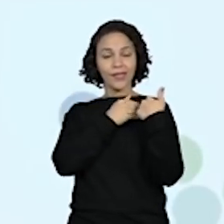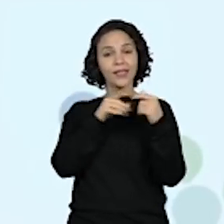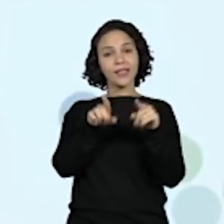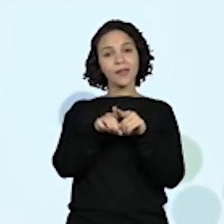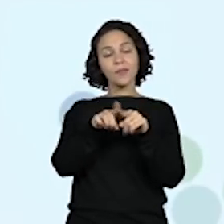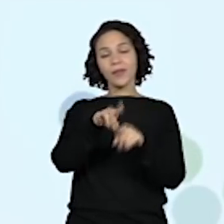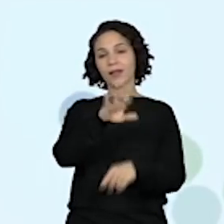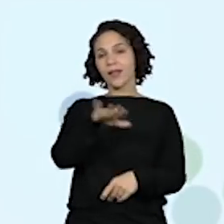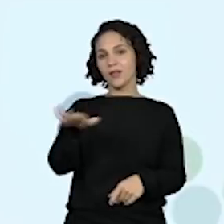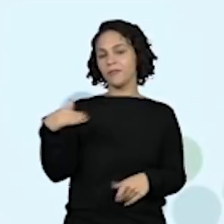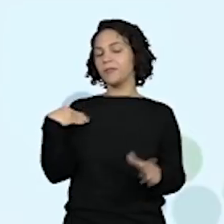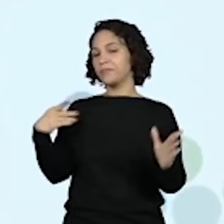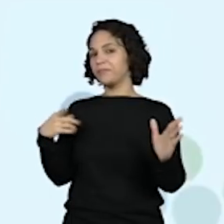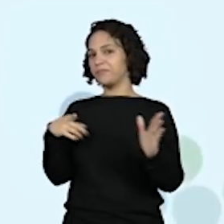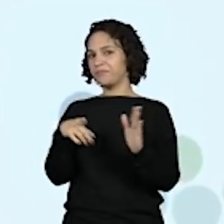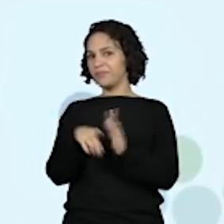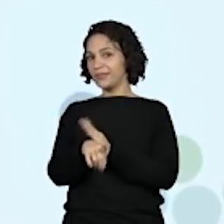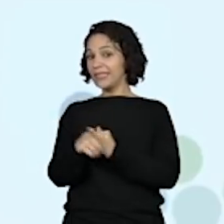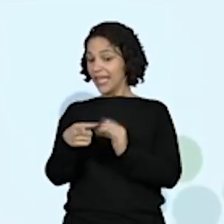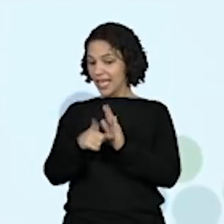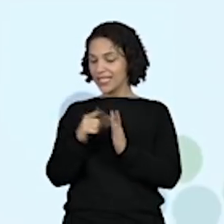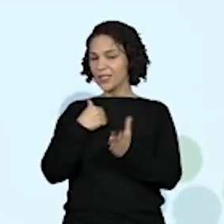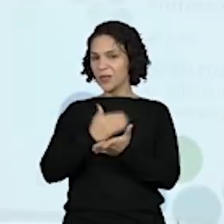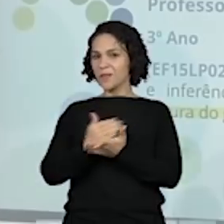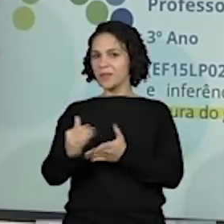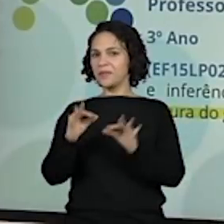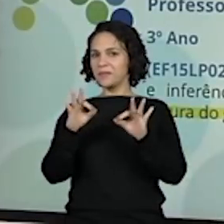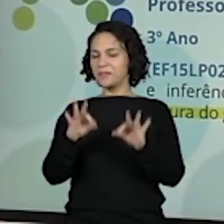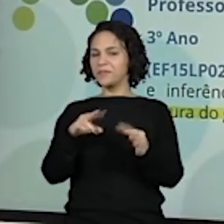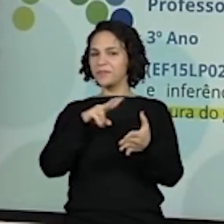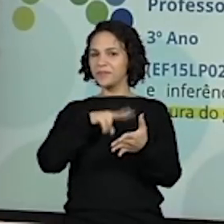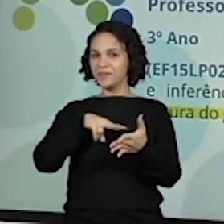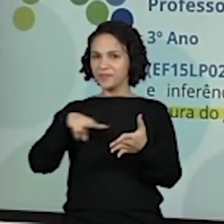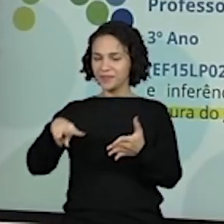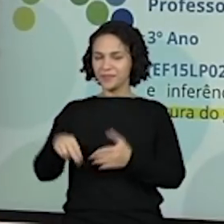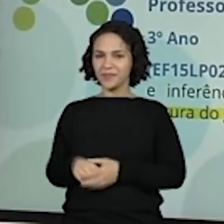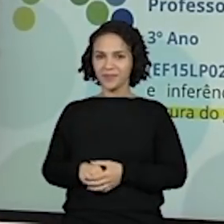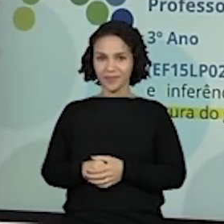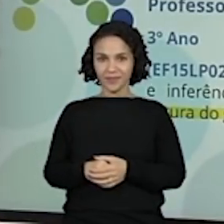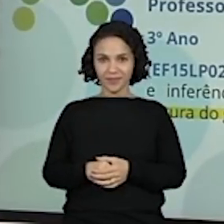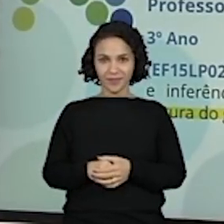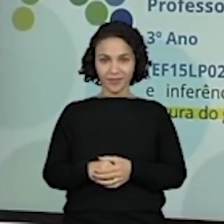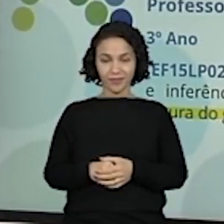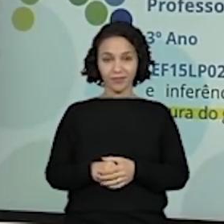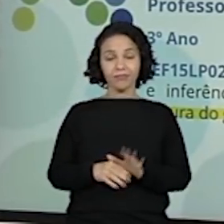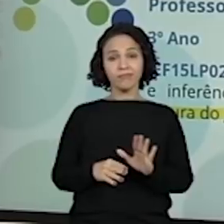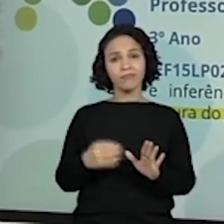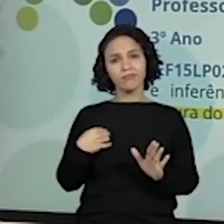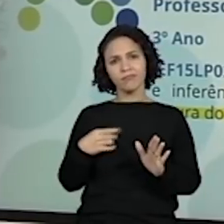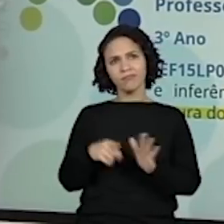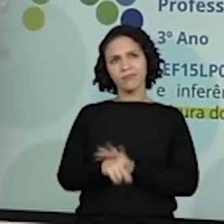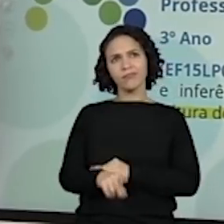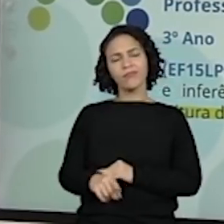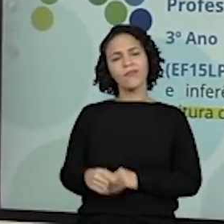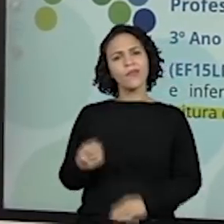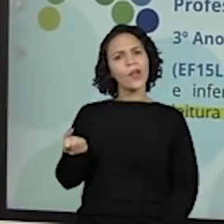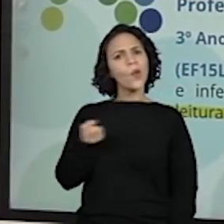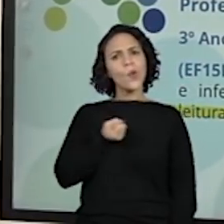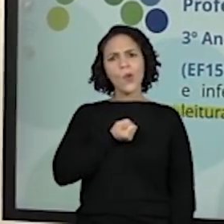é a seguinte pergunta, antes de iniciarmos aí a leitura em si. Quantas